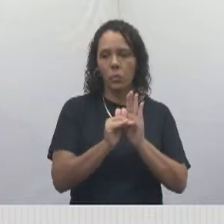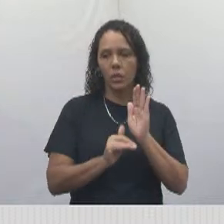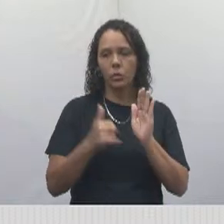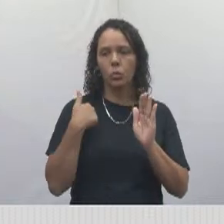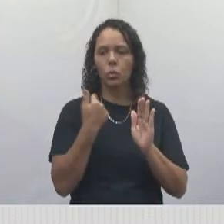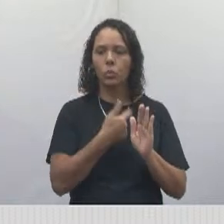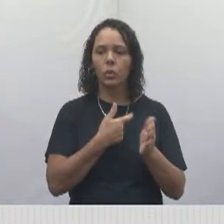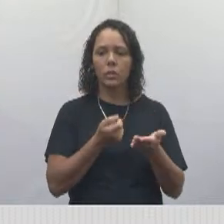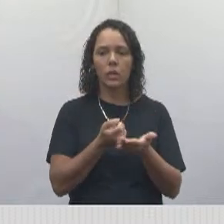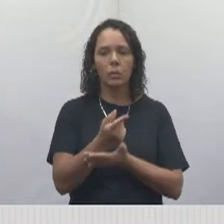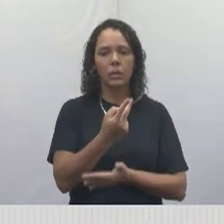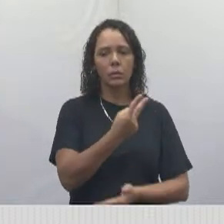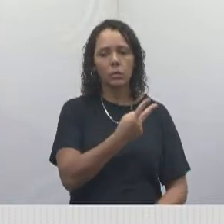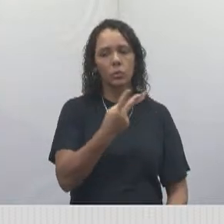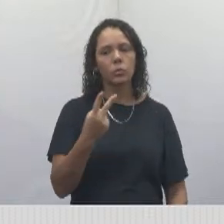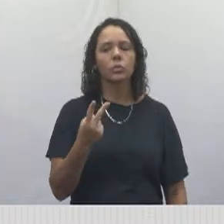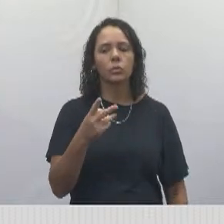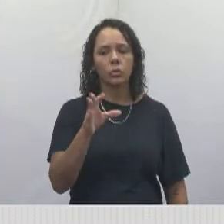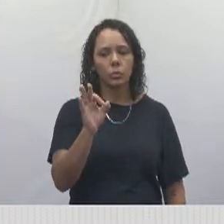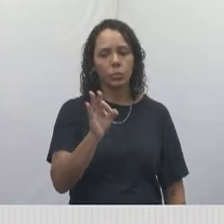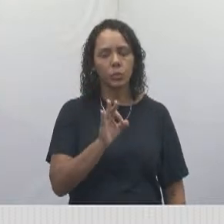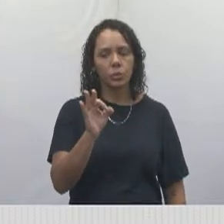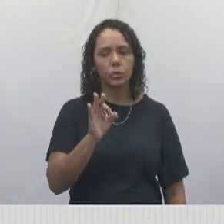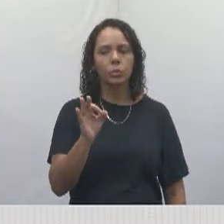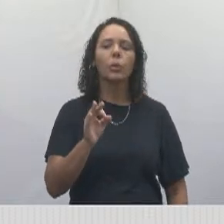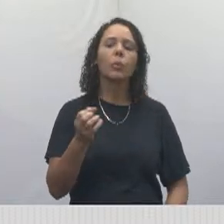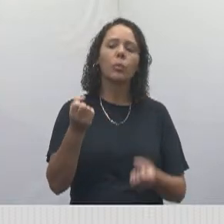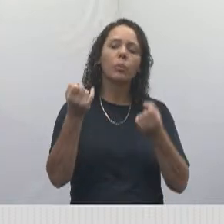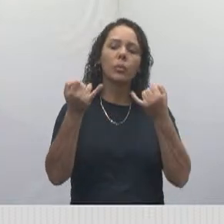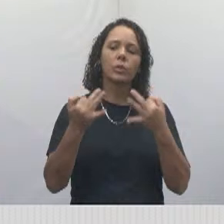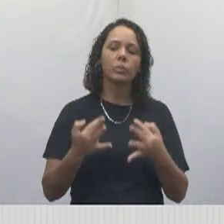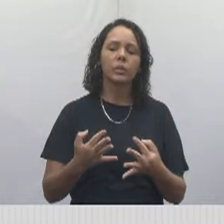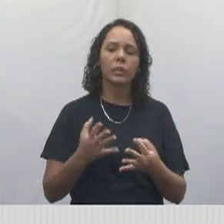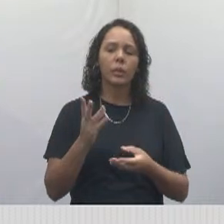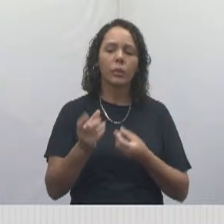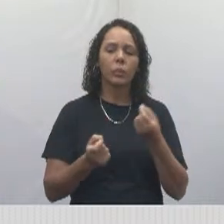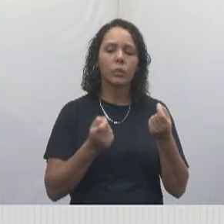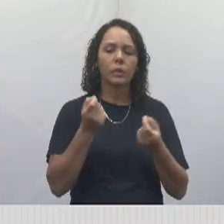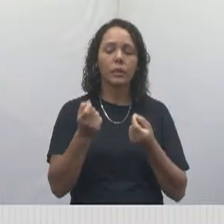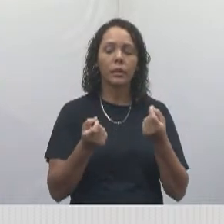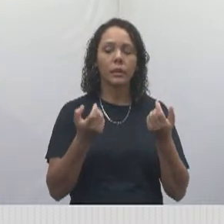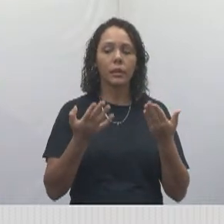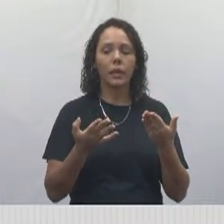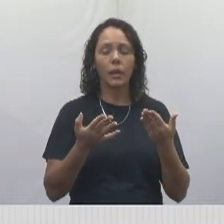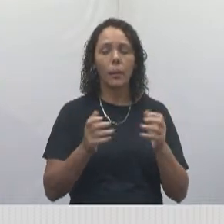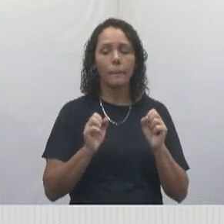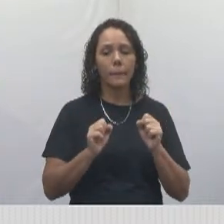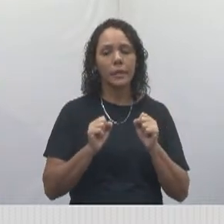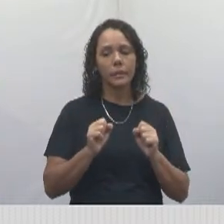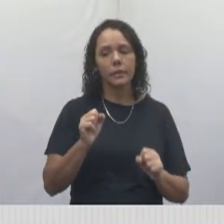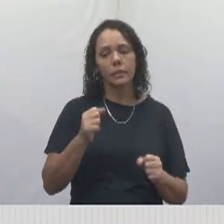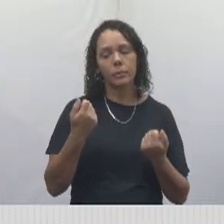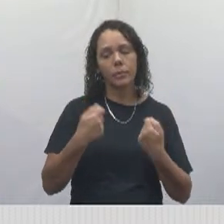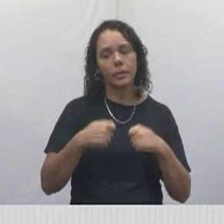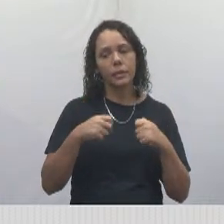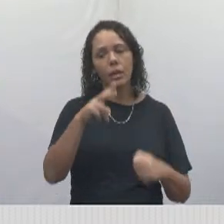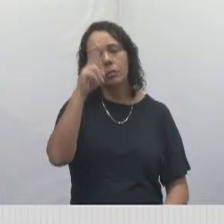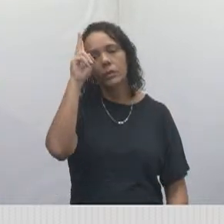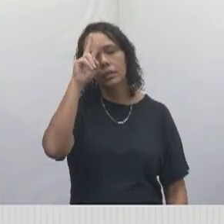aplicamos? 22%. E qual é a explicação para isso? Nós não podemos esquecer que em